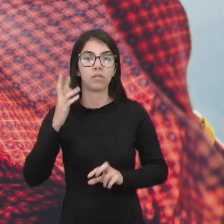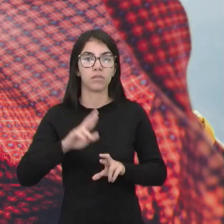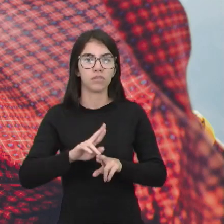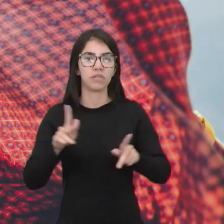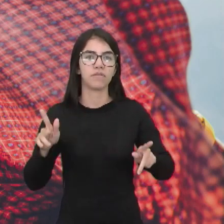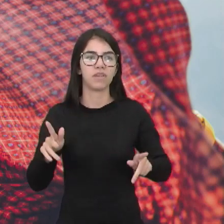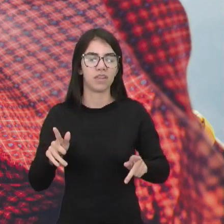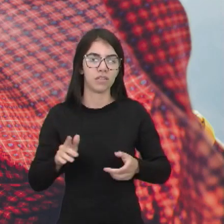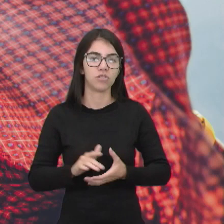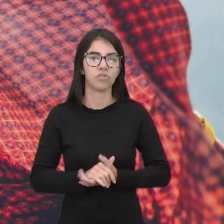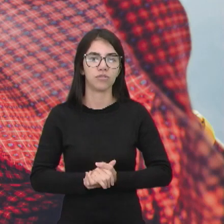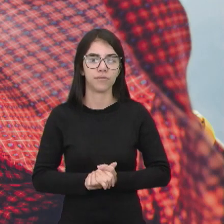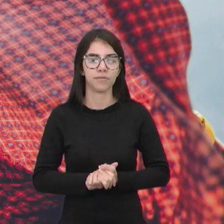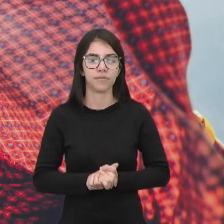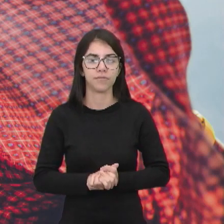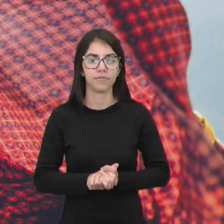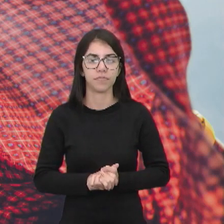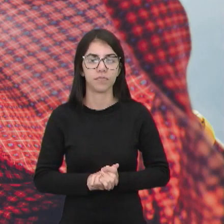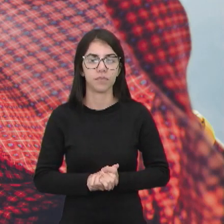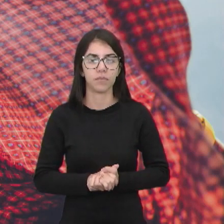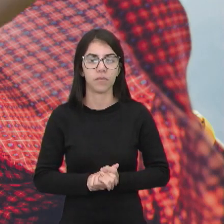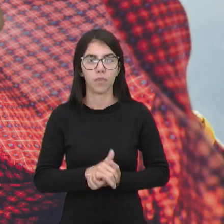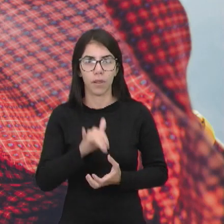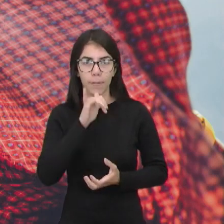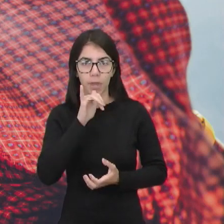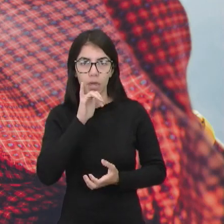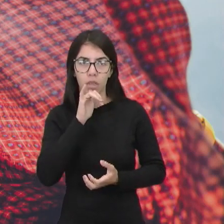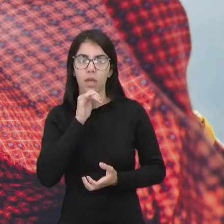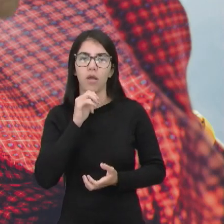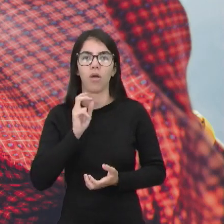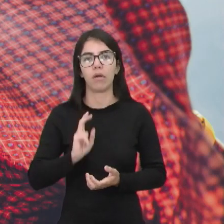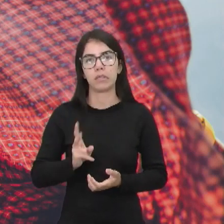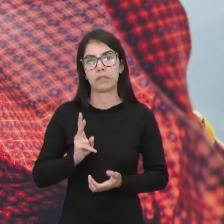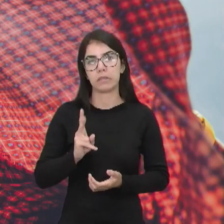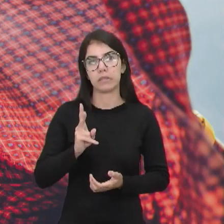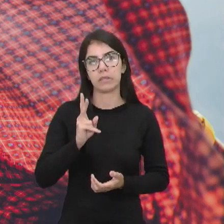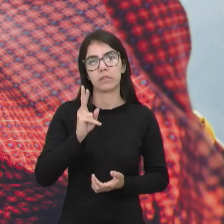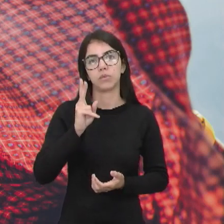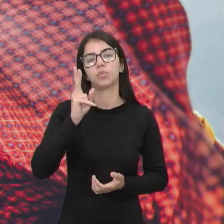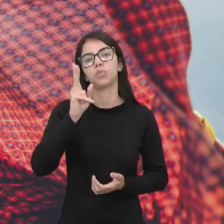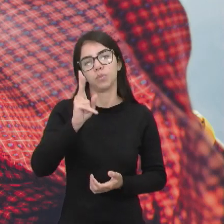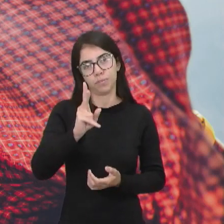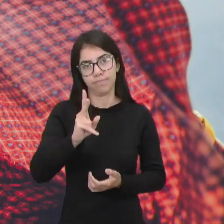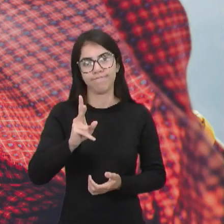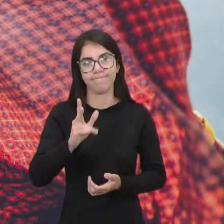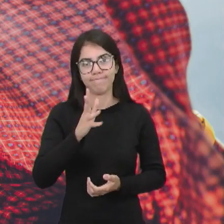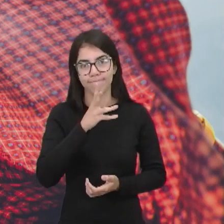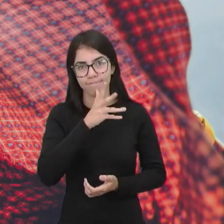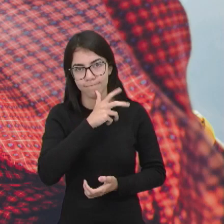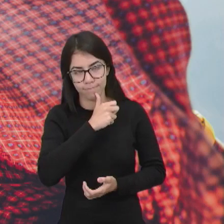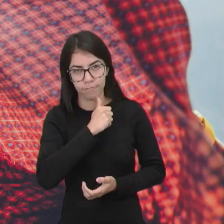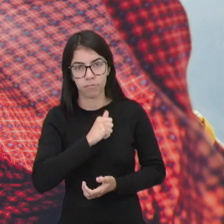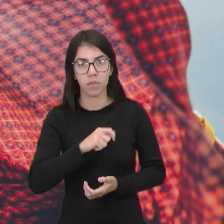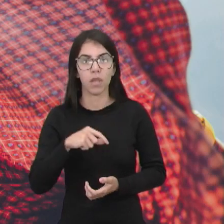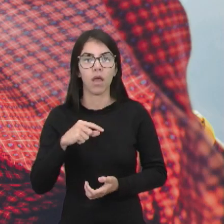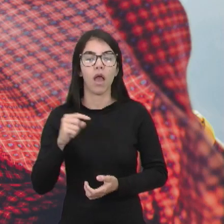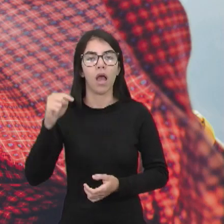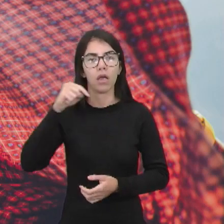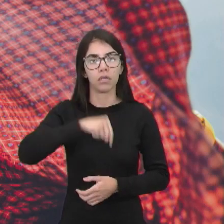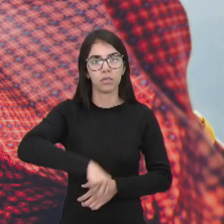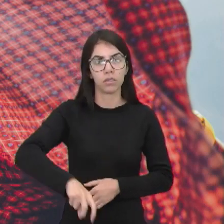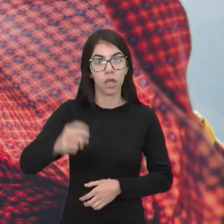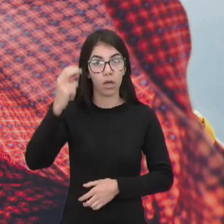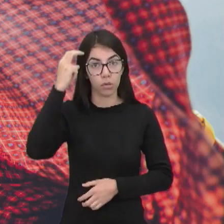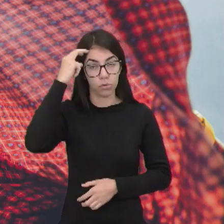fique né, por muito tempo, por muito mais tempo, né, na nossa cultura,